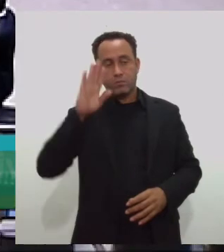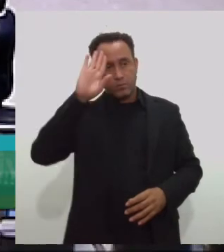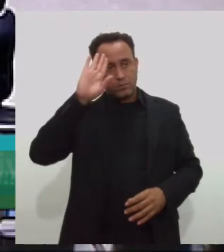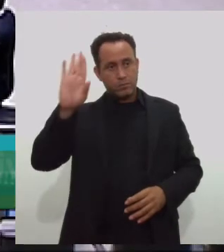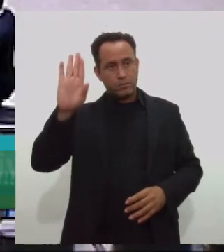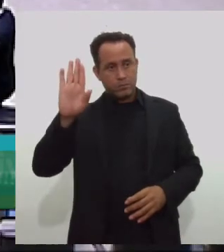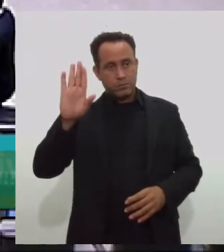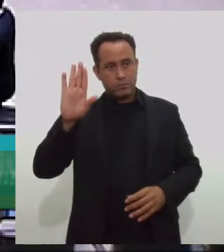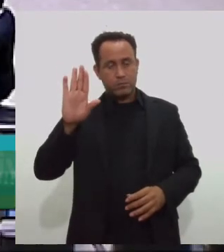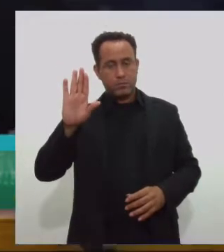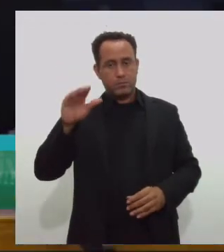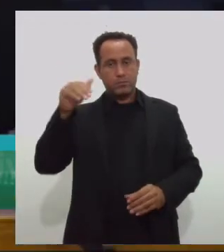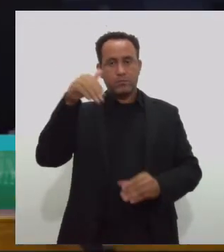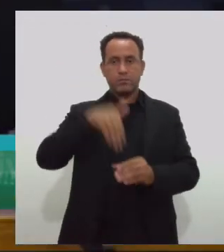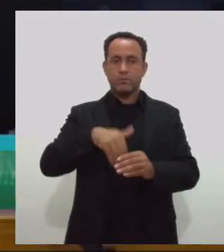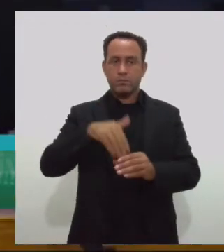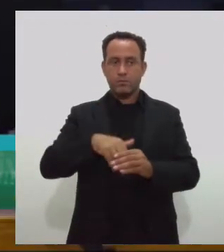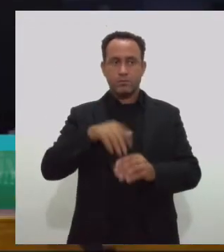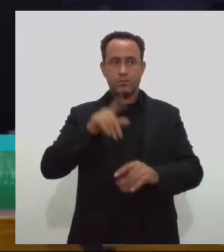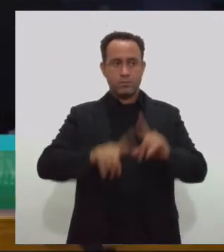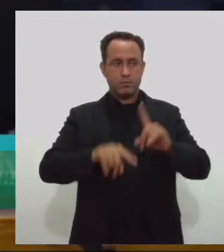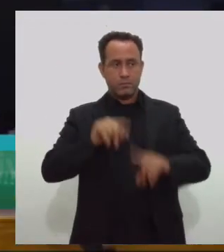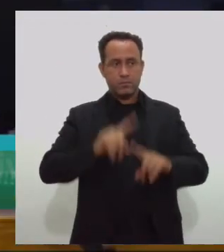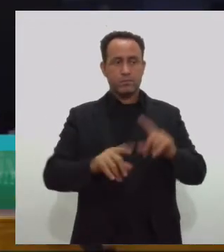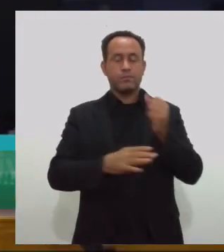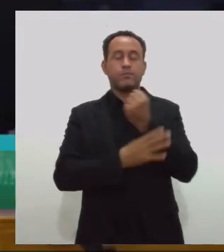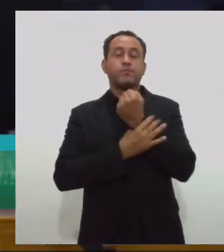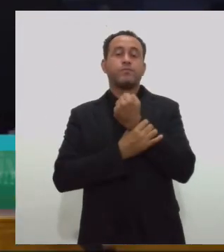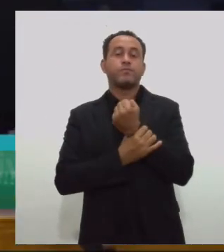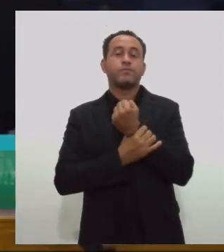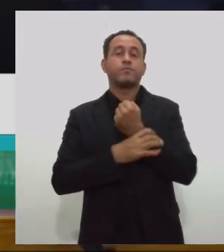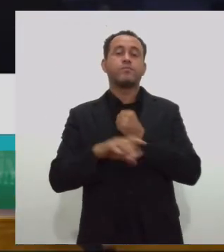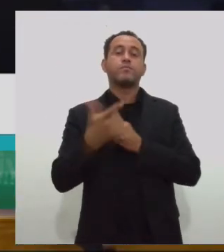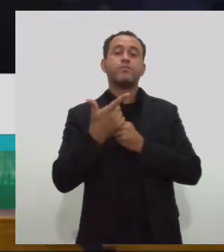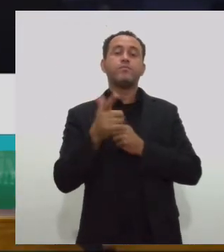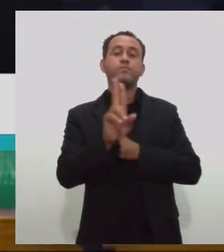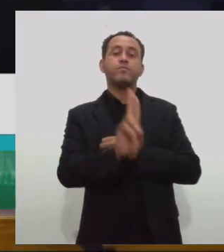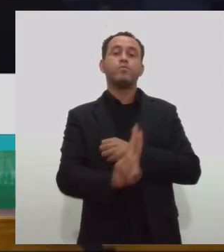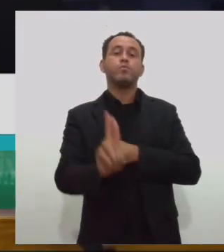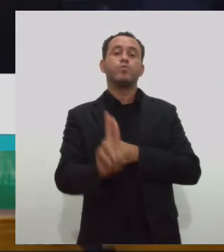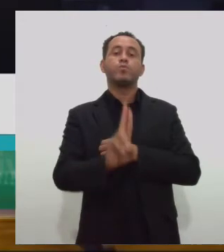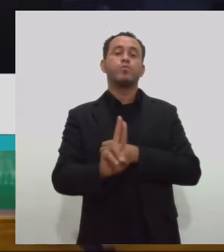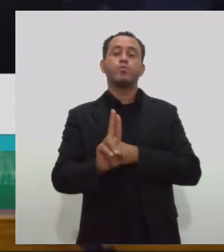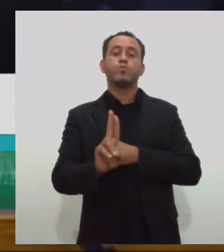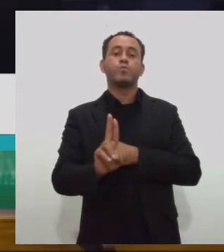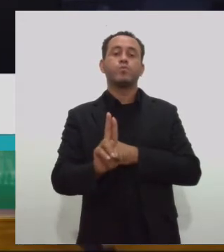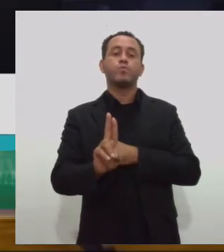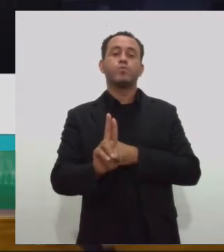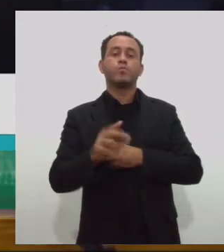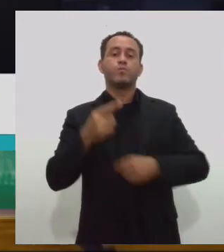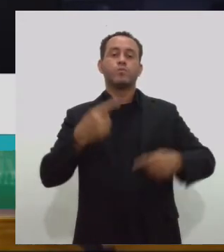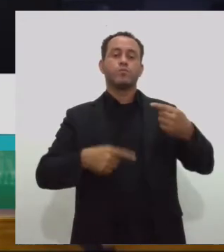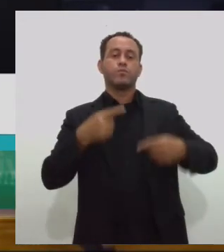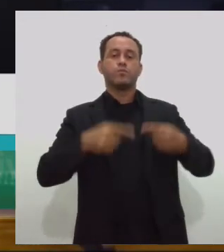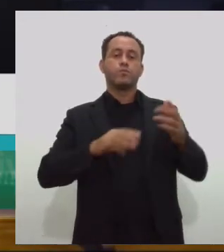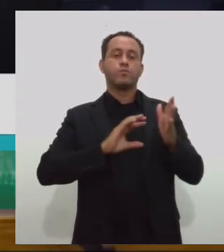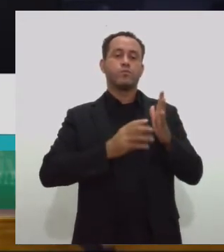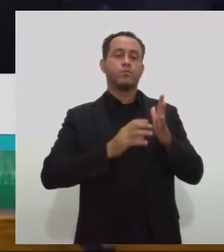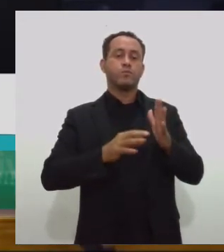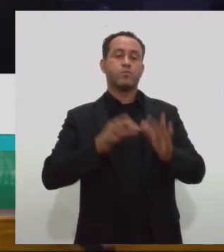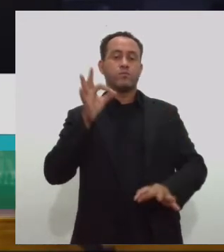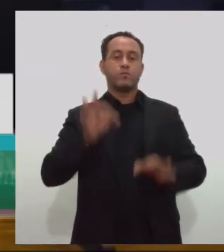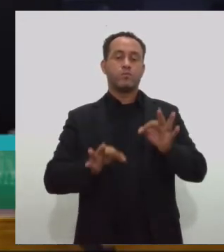importância da votação da matéria. Vai garantir que não haja uso político-eleitoral cometendo